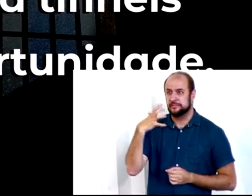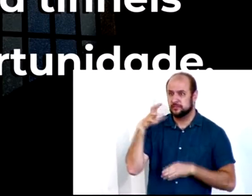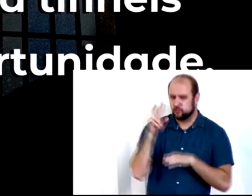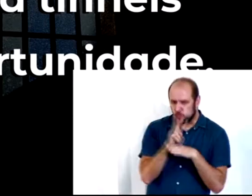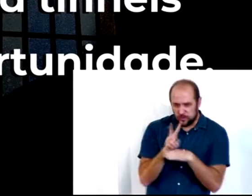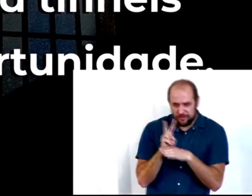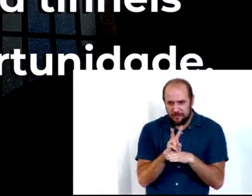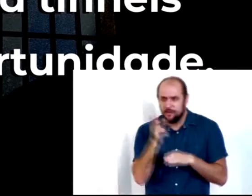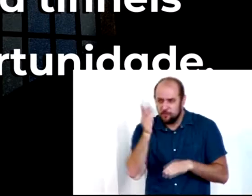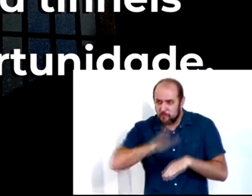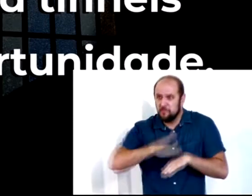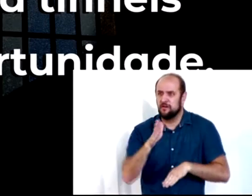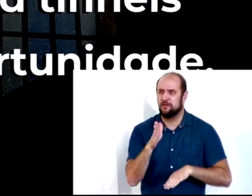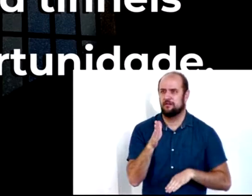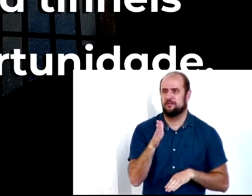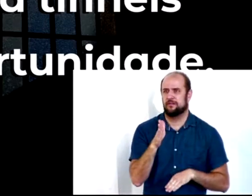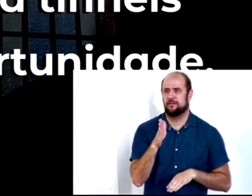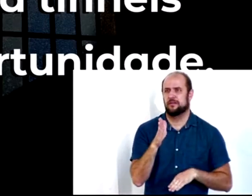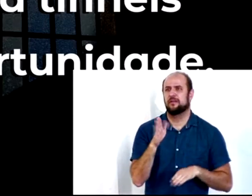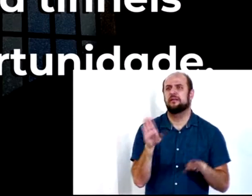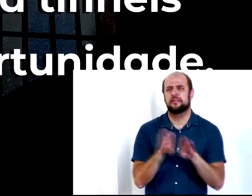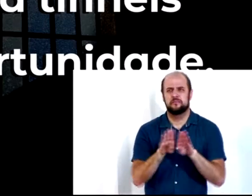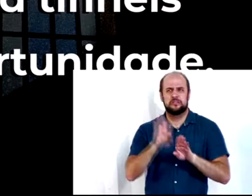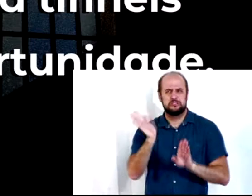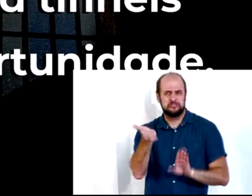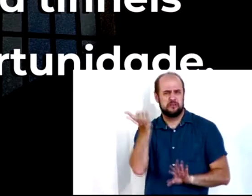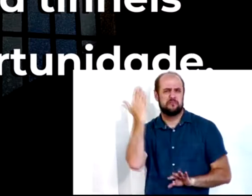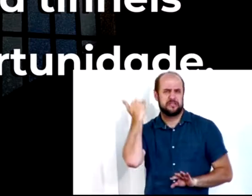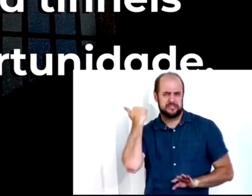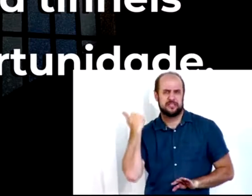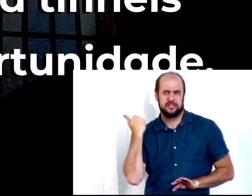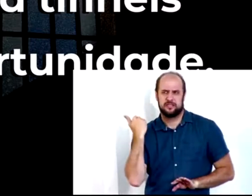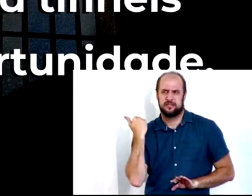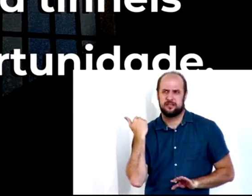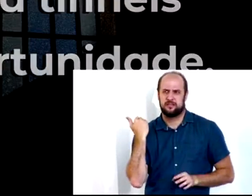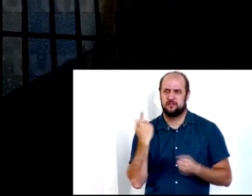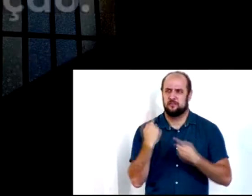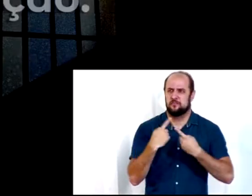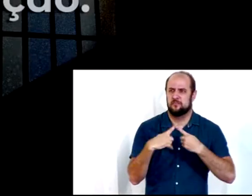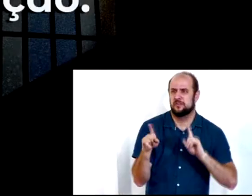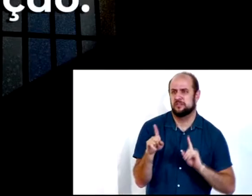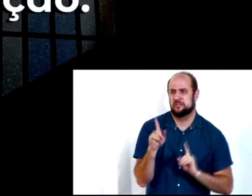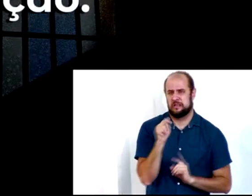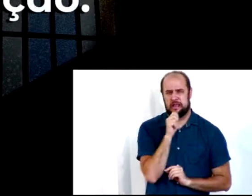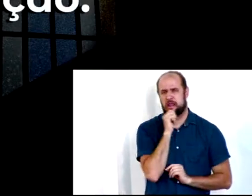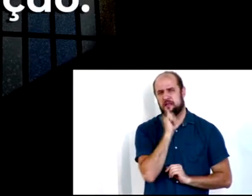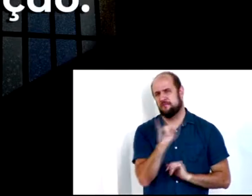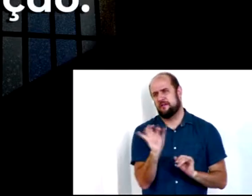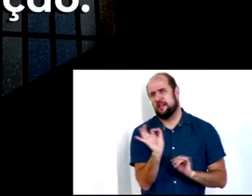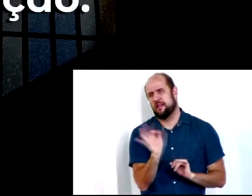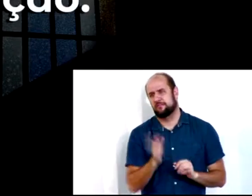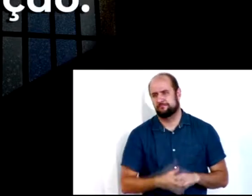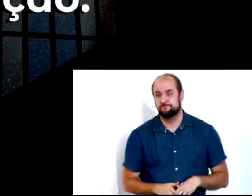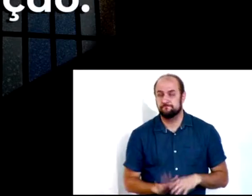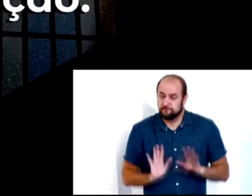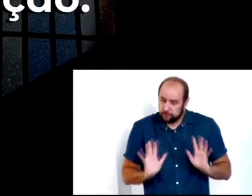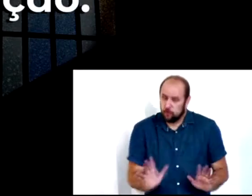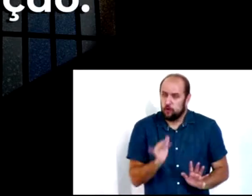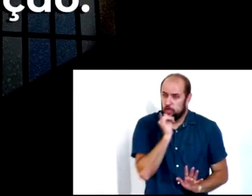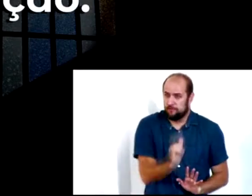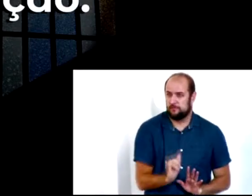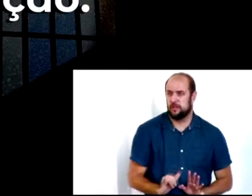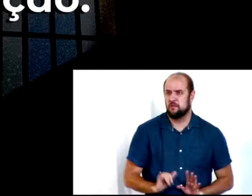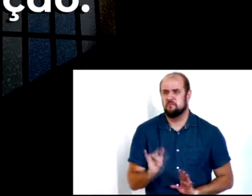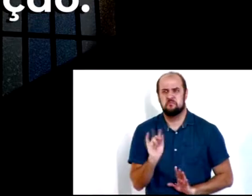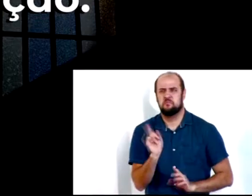vosso cuidado, o qual também já tinhas antes, mas vos faltava oportunidade. Digo isto não por causa